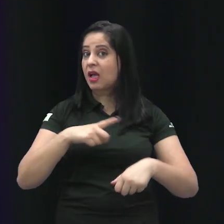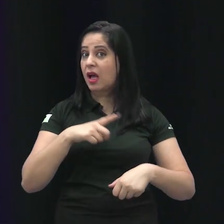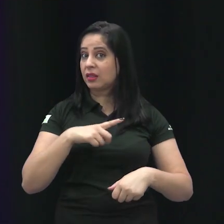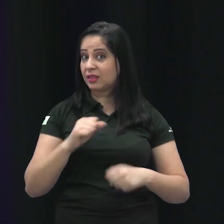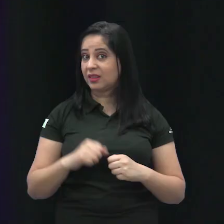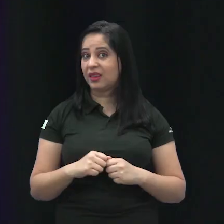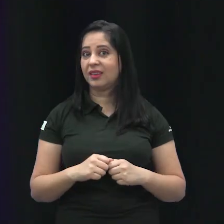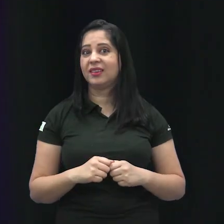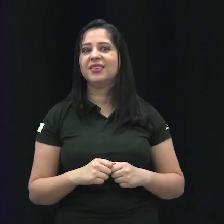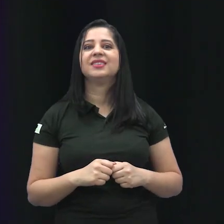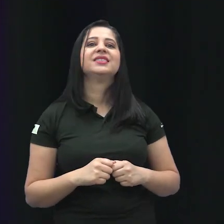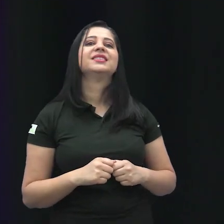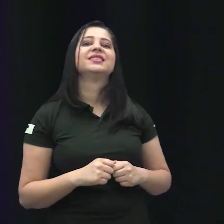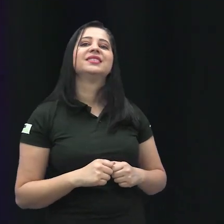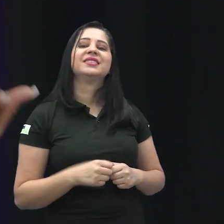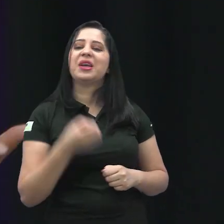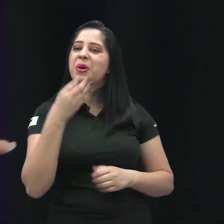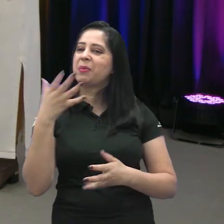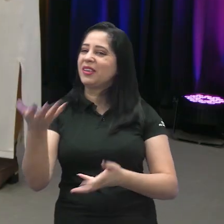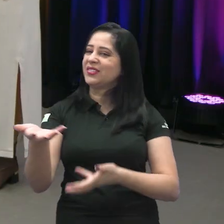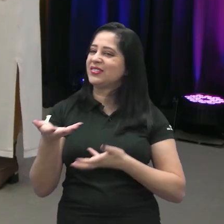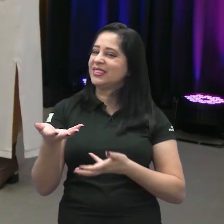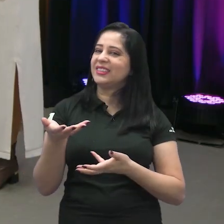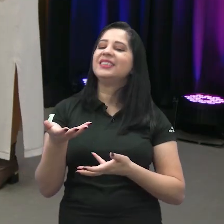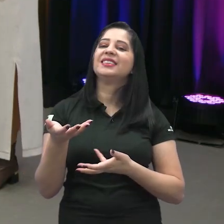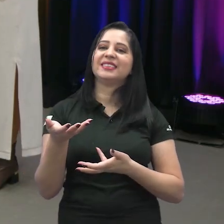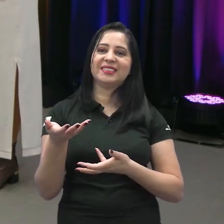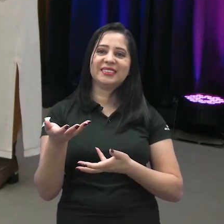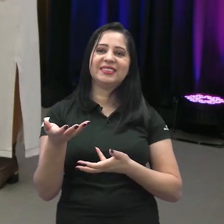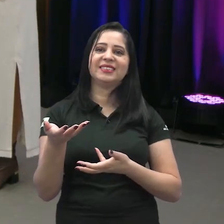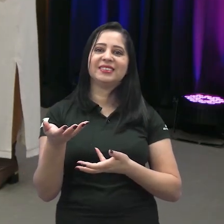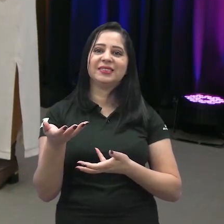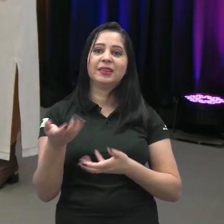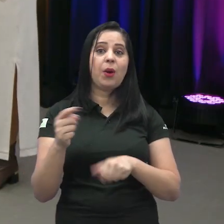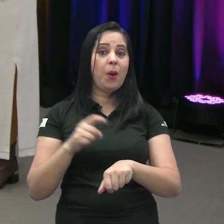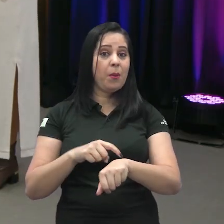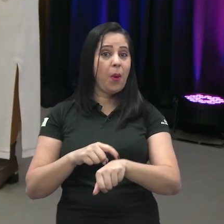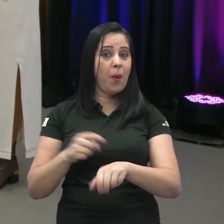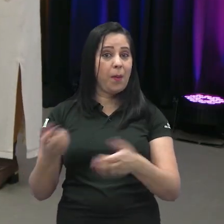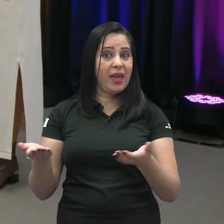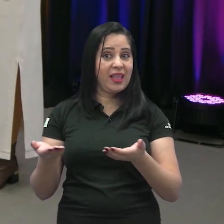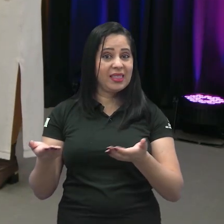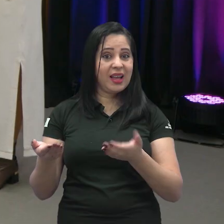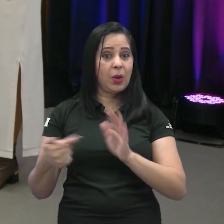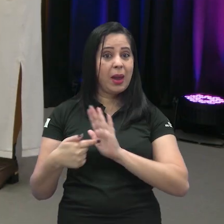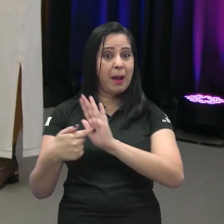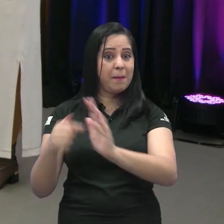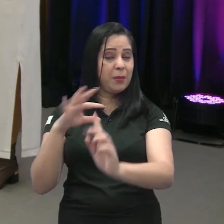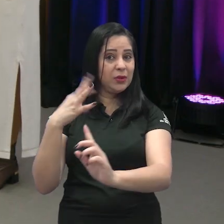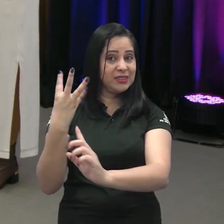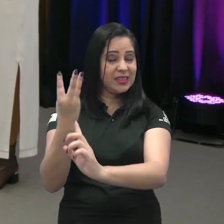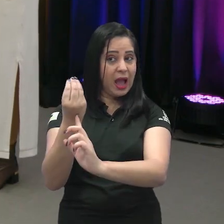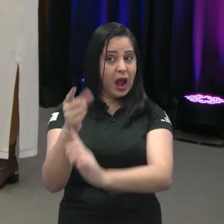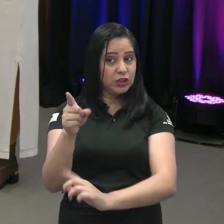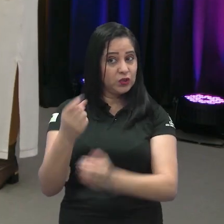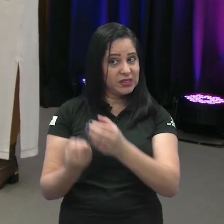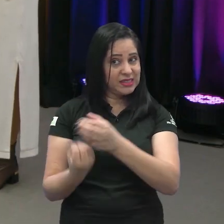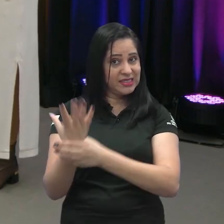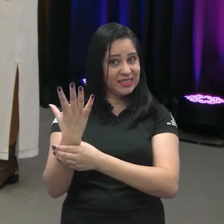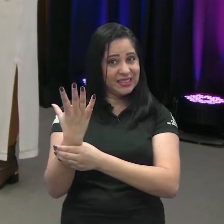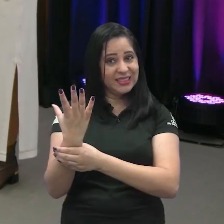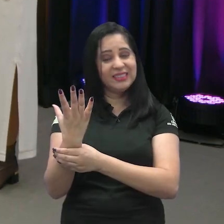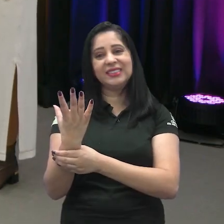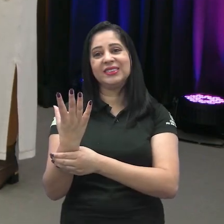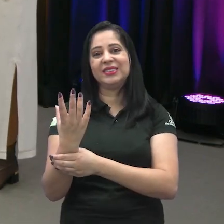São José dos Campos. Zeco, muito bem-vindo ao estúdio, para esse momento agora, para a gente revelar a arte que você